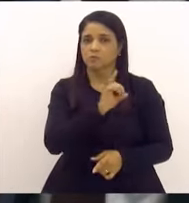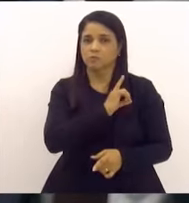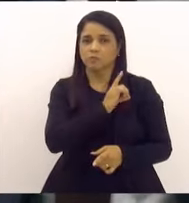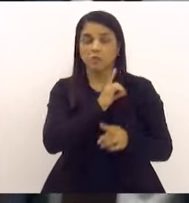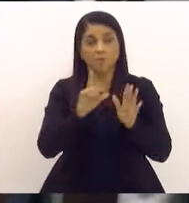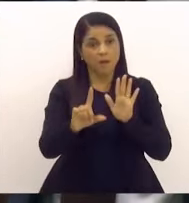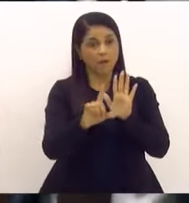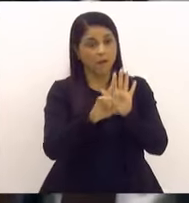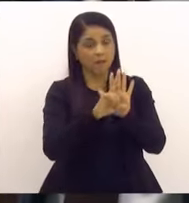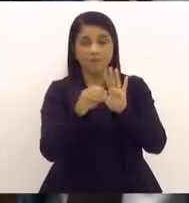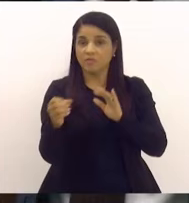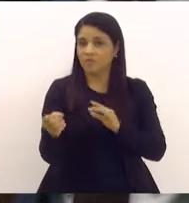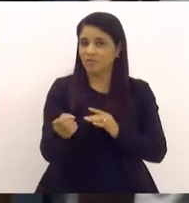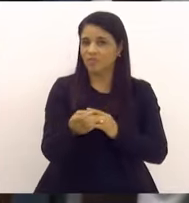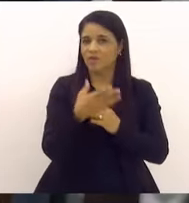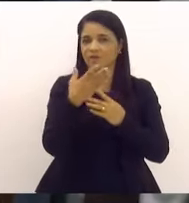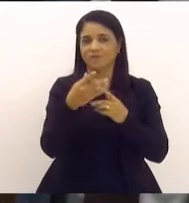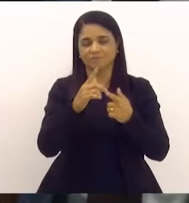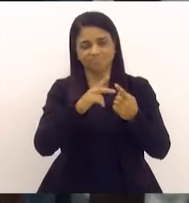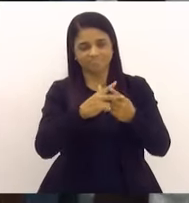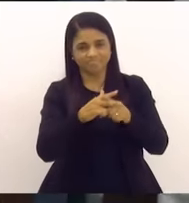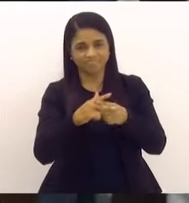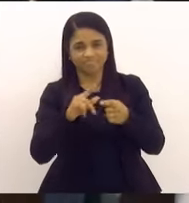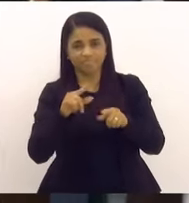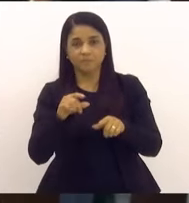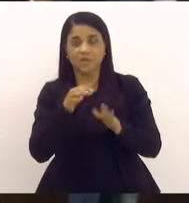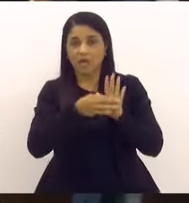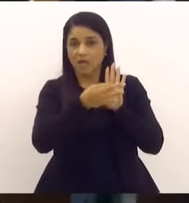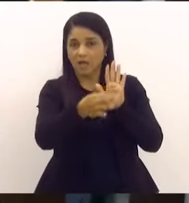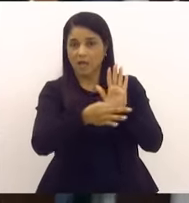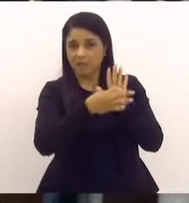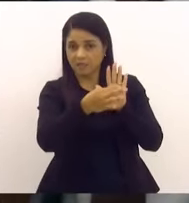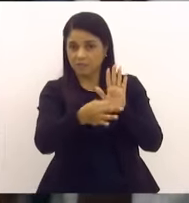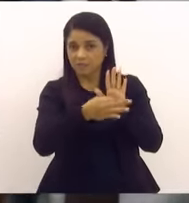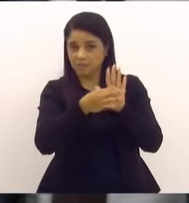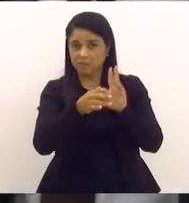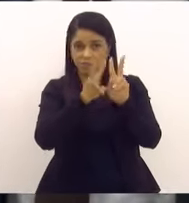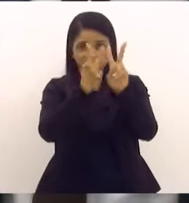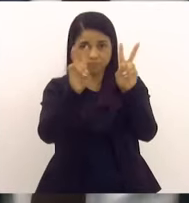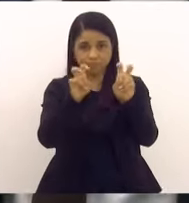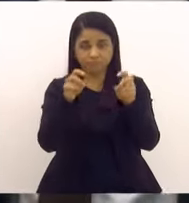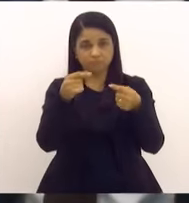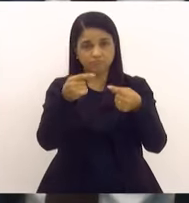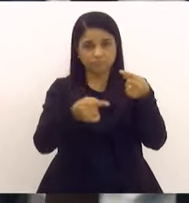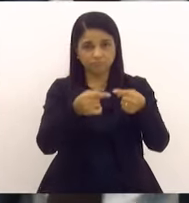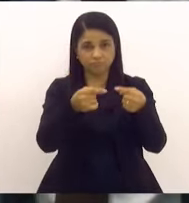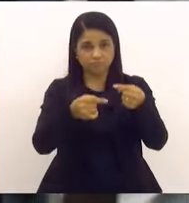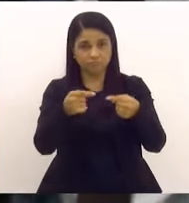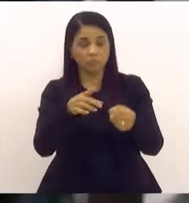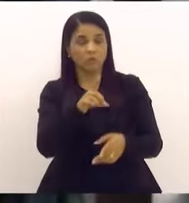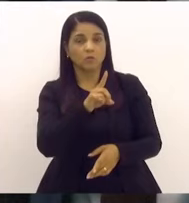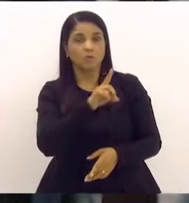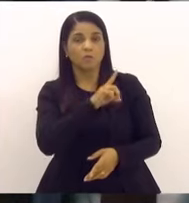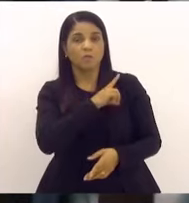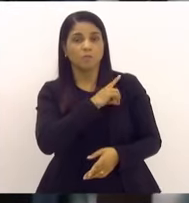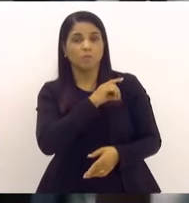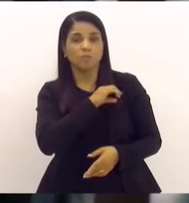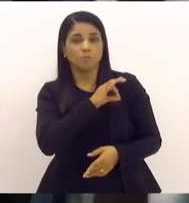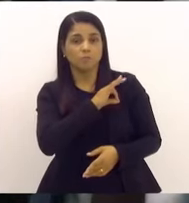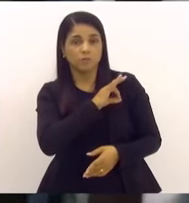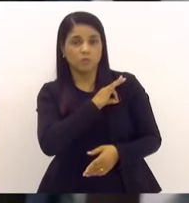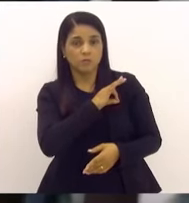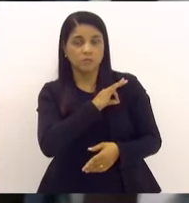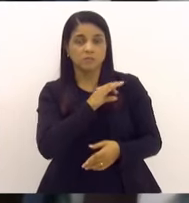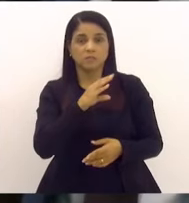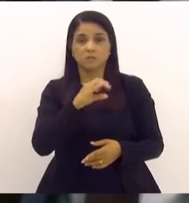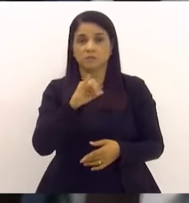lei moderna. A crítica que se fez do assodamento da matéria, de uma discussão, quando a Polícia Civil permaneceu